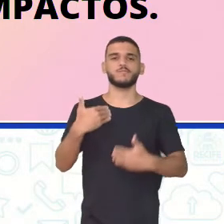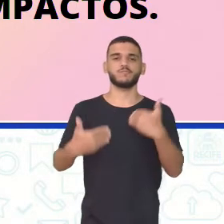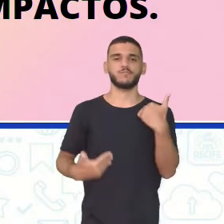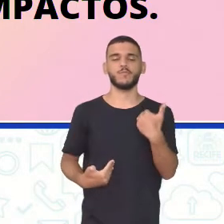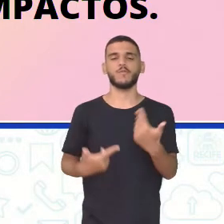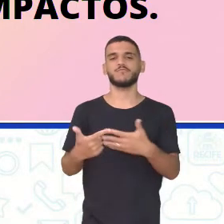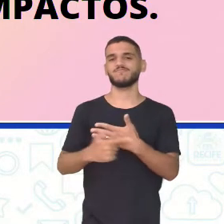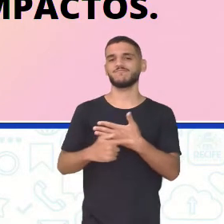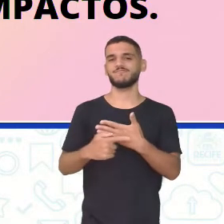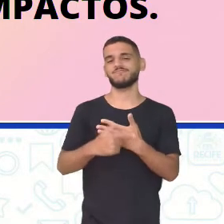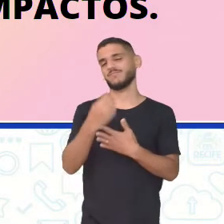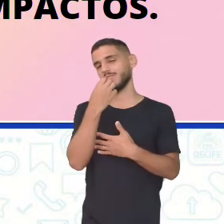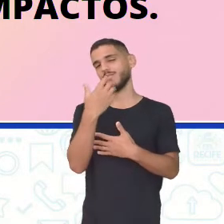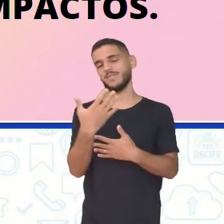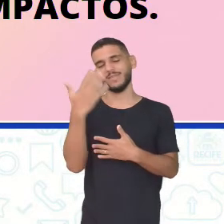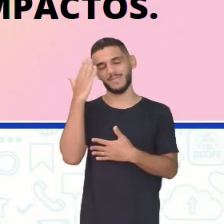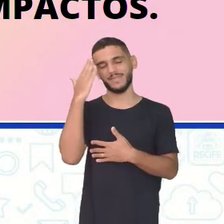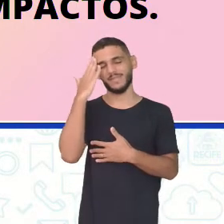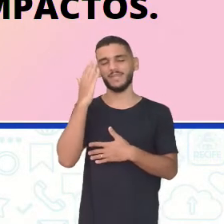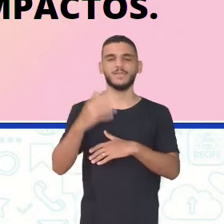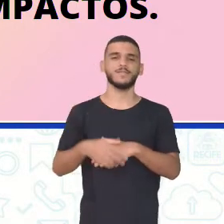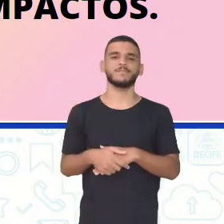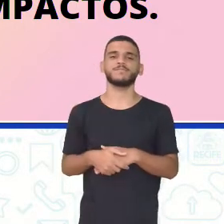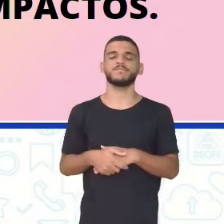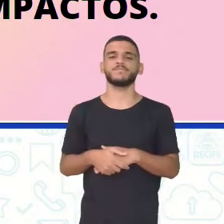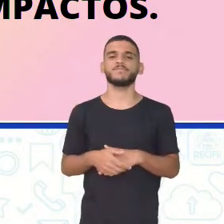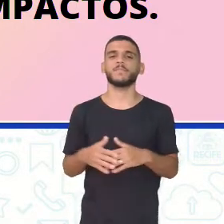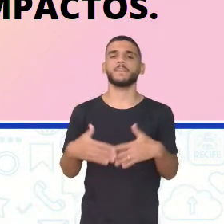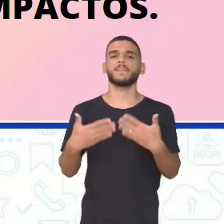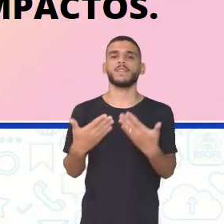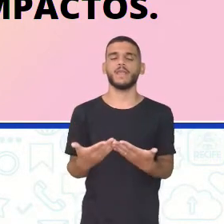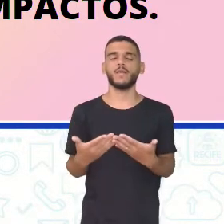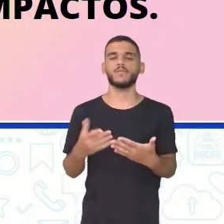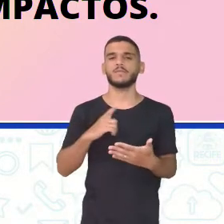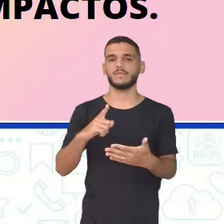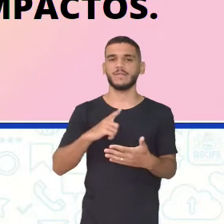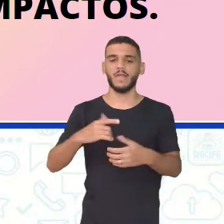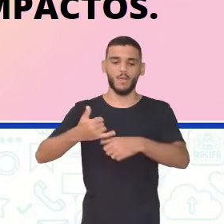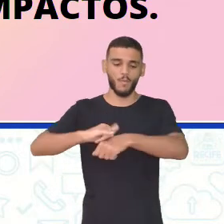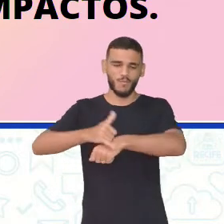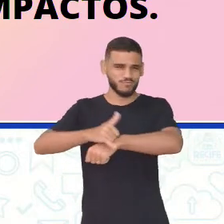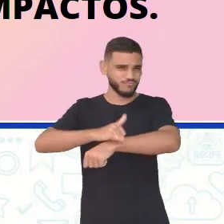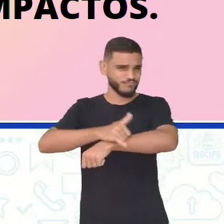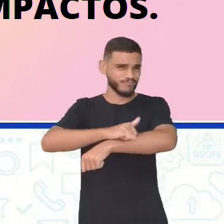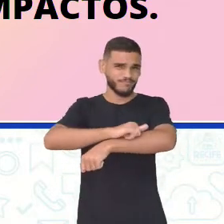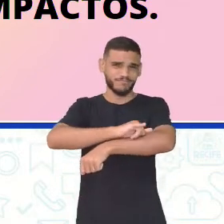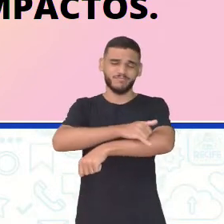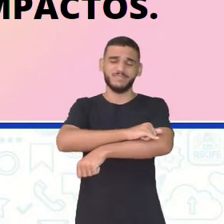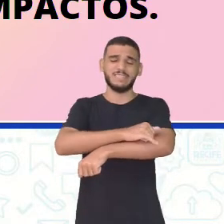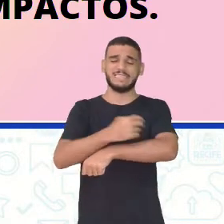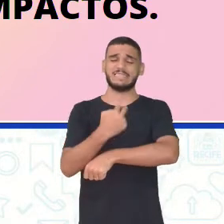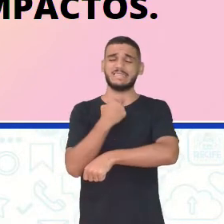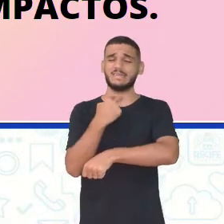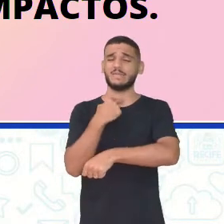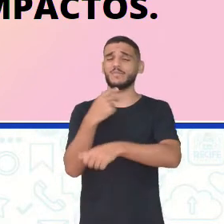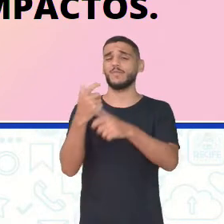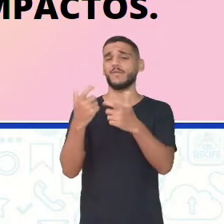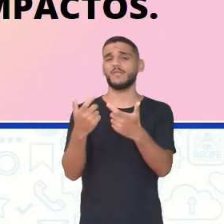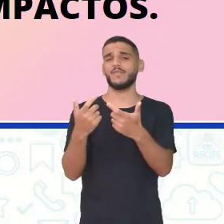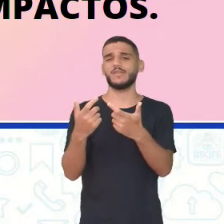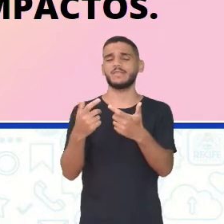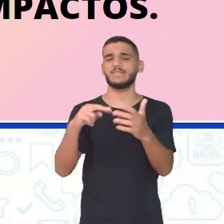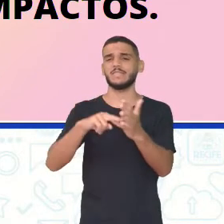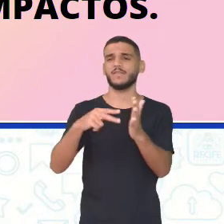essa questão de uma grande, não é? Vamos dizer assim, uma grande camada de gordura, essa gordura não deveria estar ali. Então, ela está